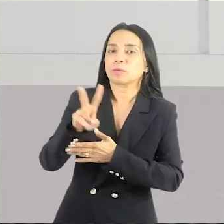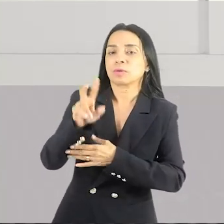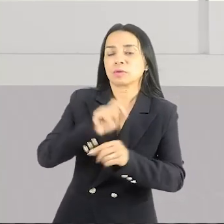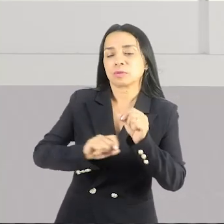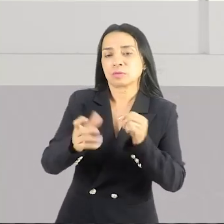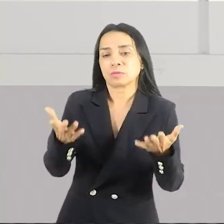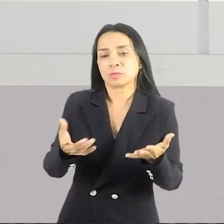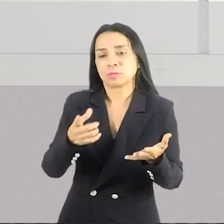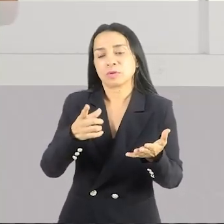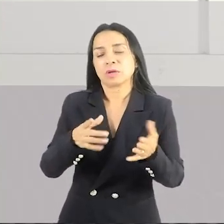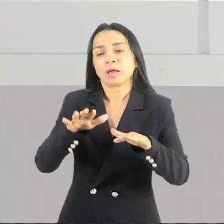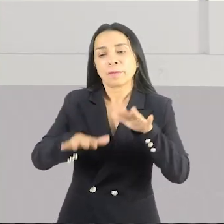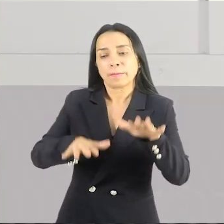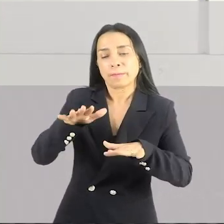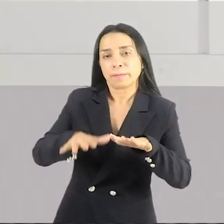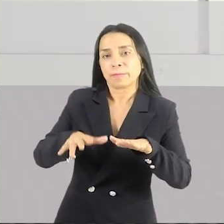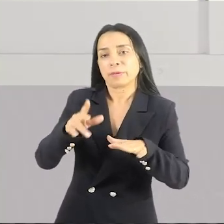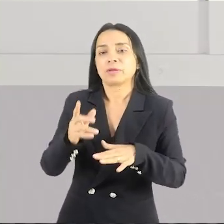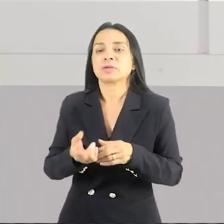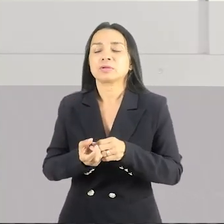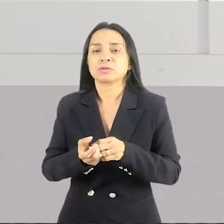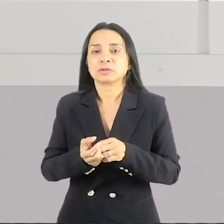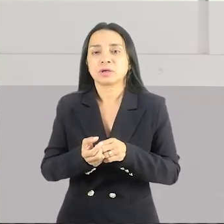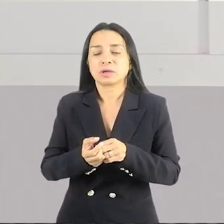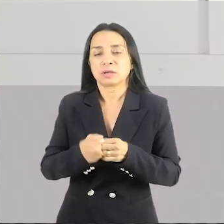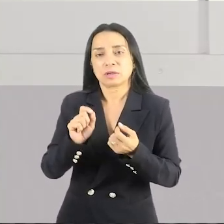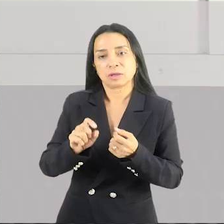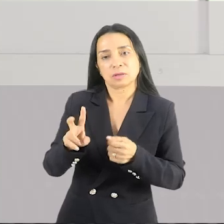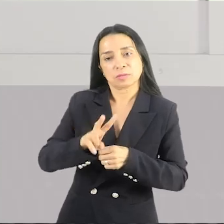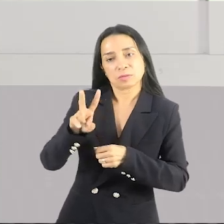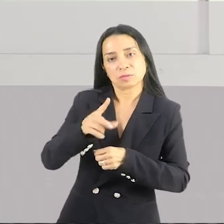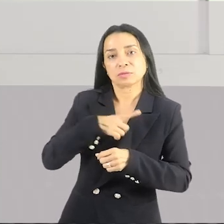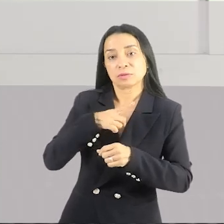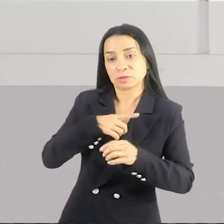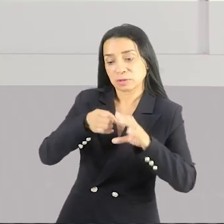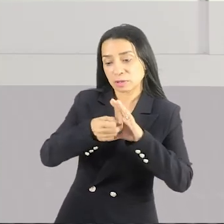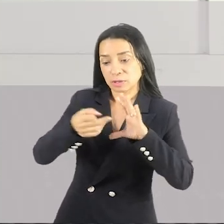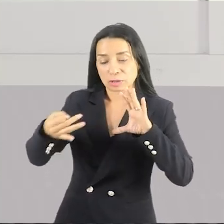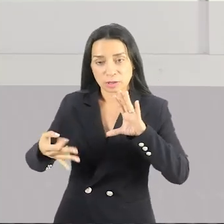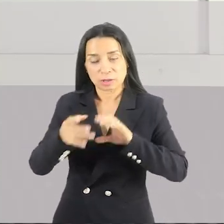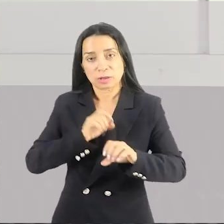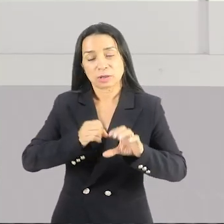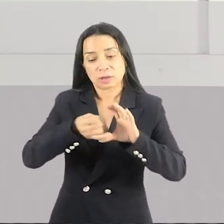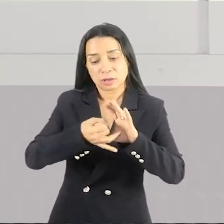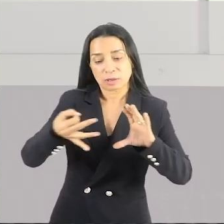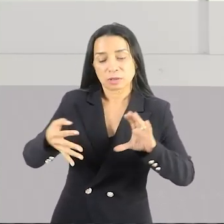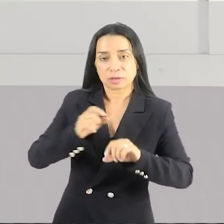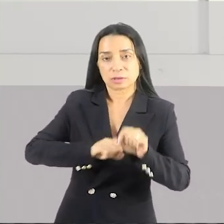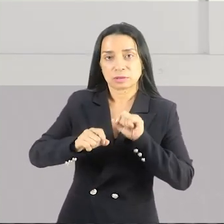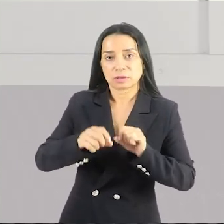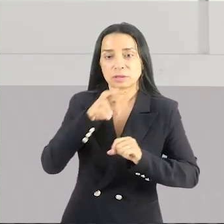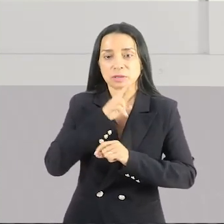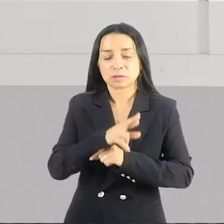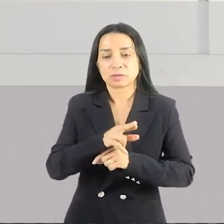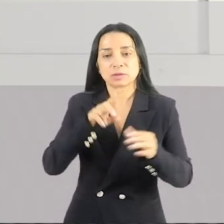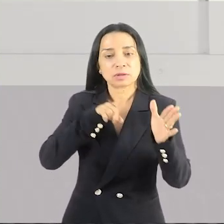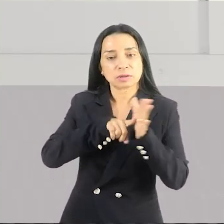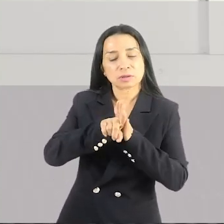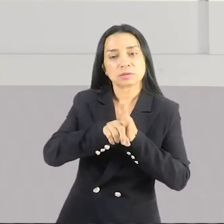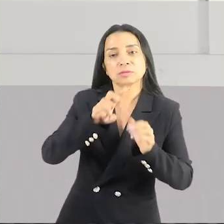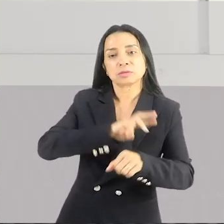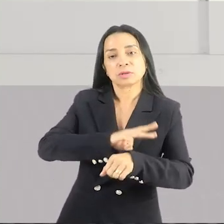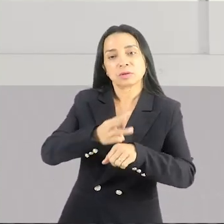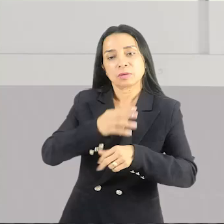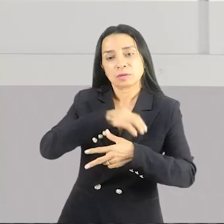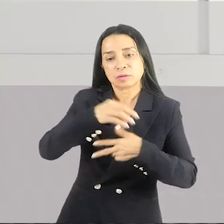essa característica. Então vamos responder aqui algumas questões do Enem e da OEMA que já caíram sobre esse